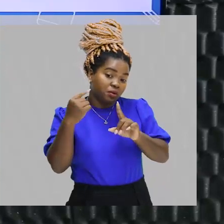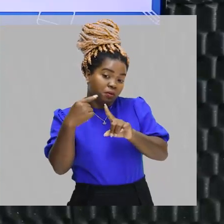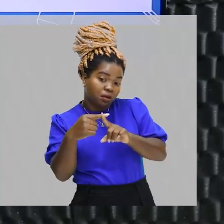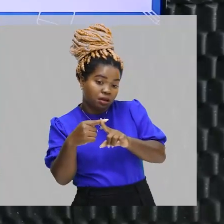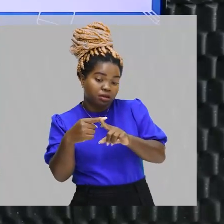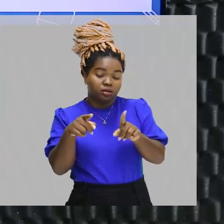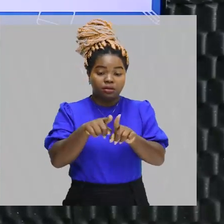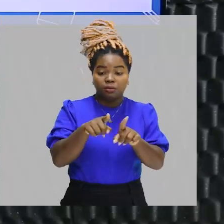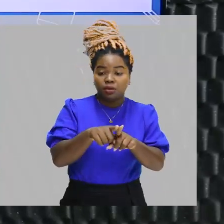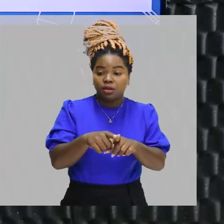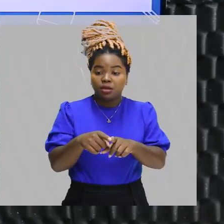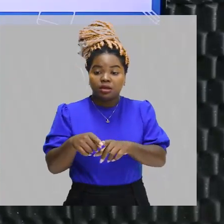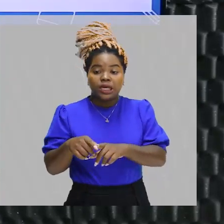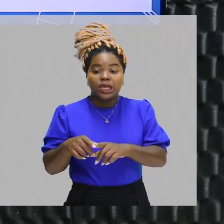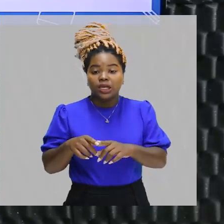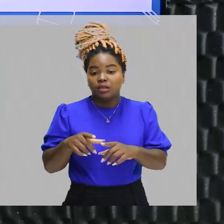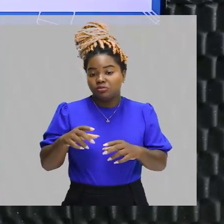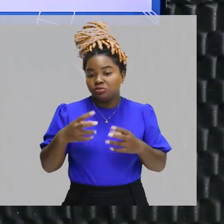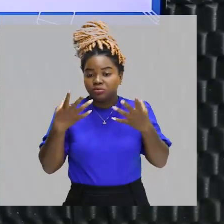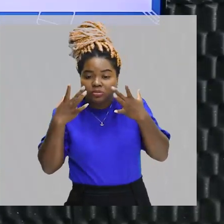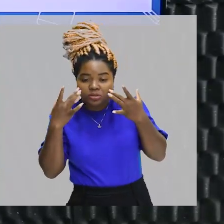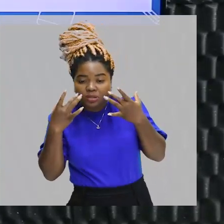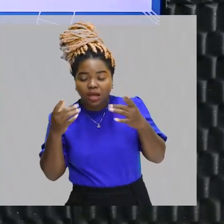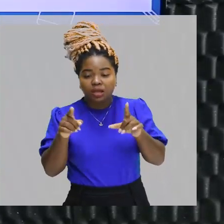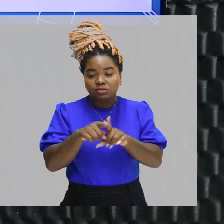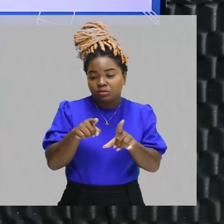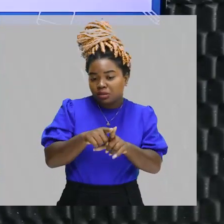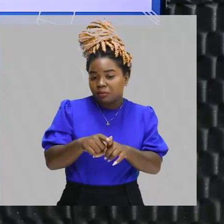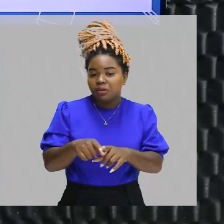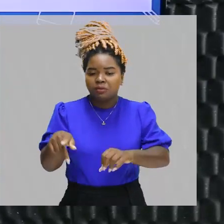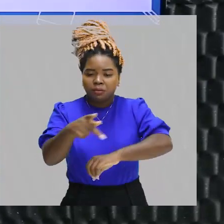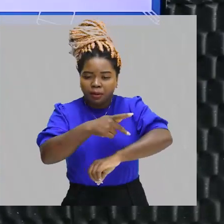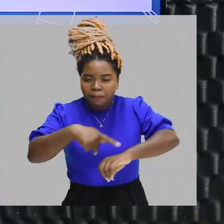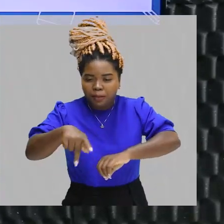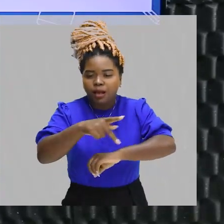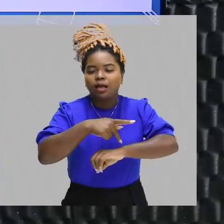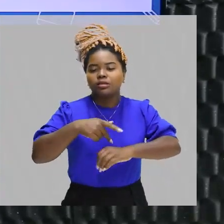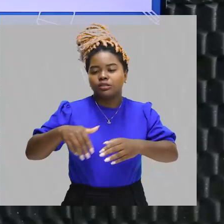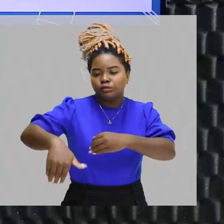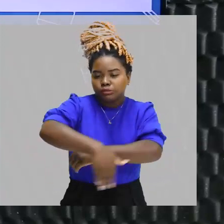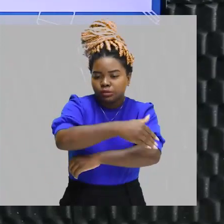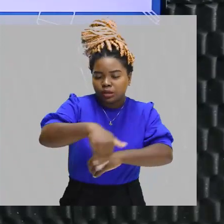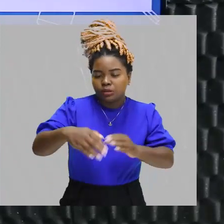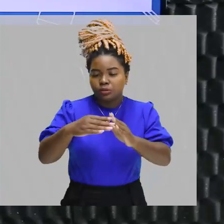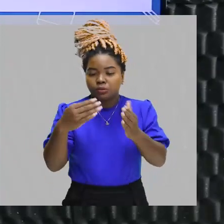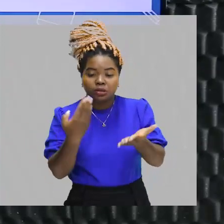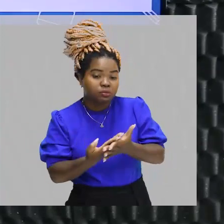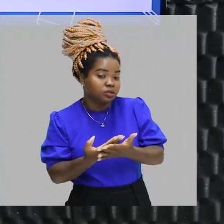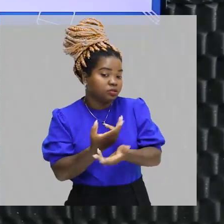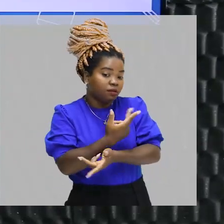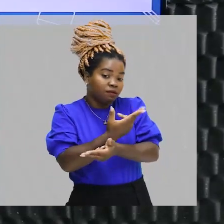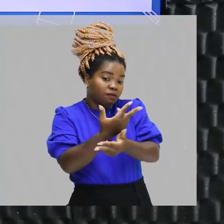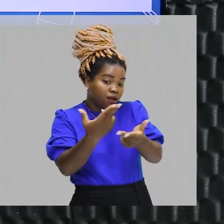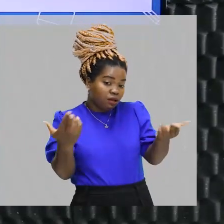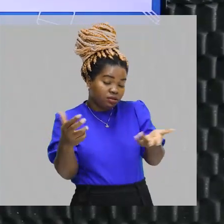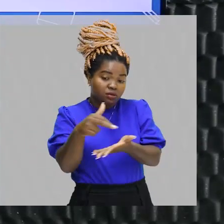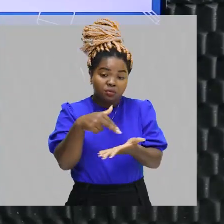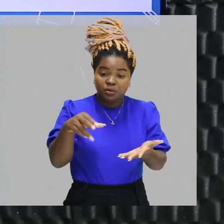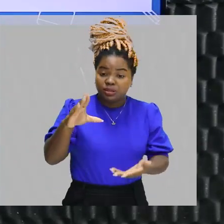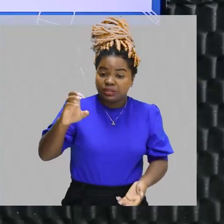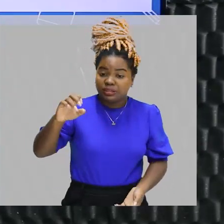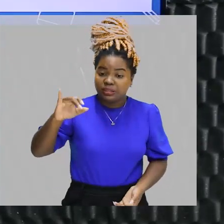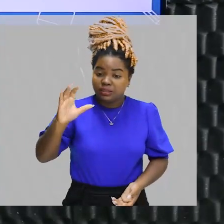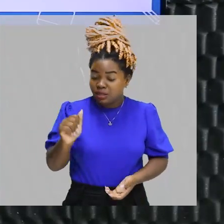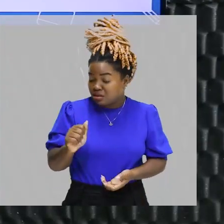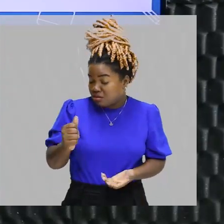por exemplo, ser no teatro, que pode, por exemplo, ser numa praça, numa rua, numa escola. Então, ela é uma dança performática, ela é uma dança cênica,